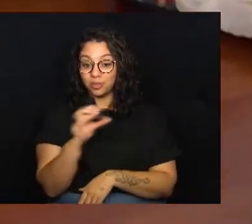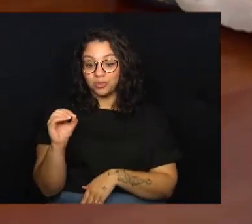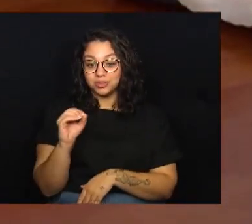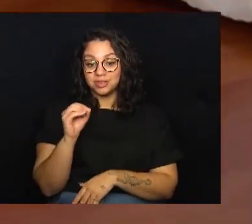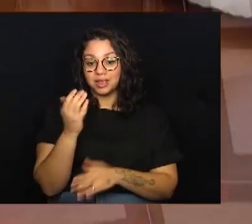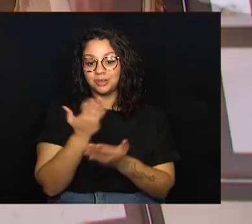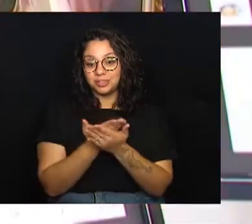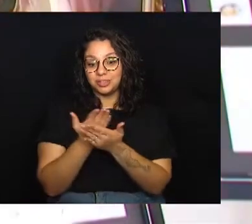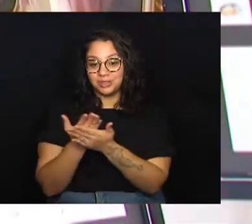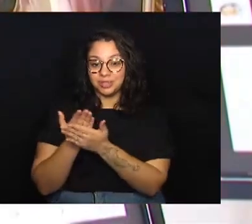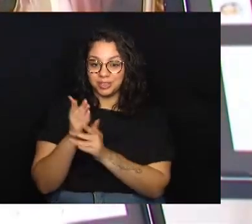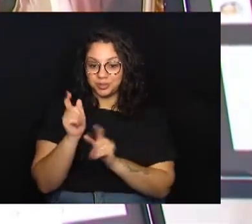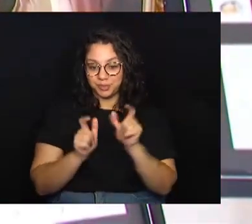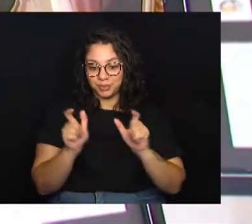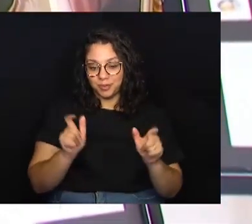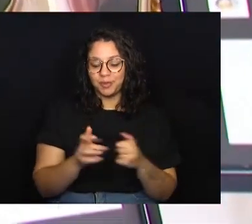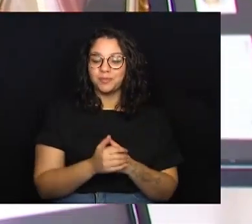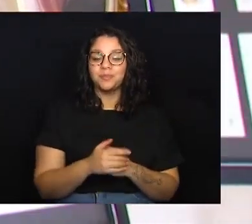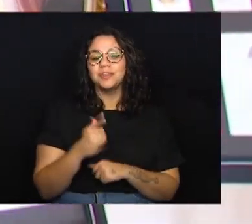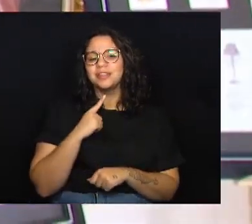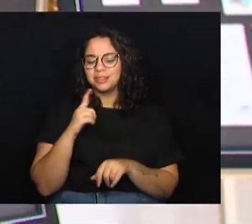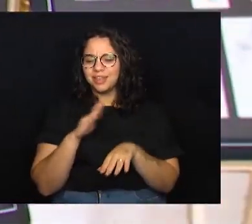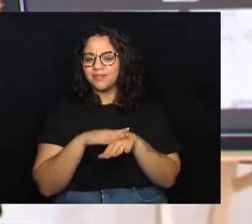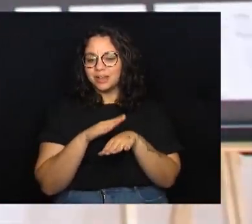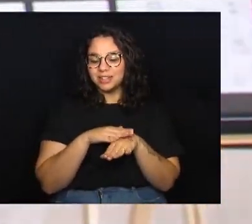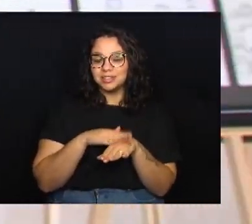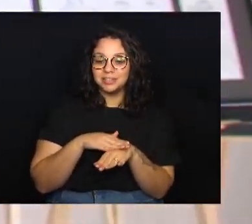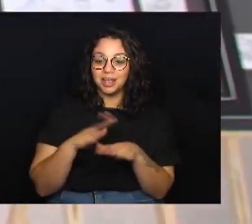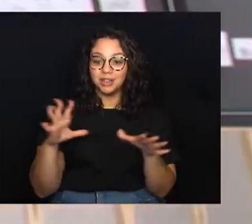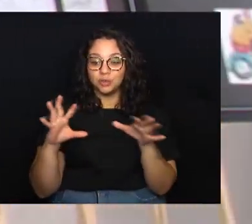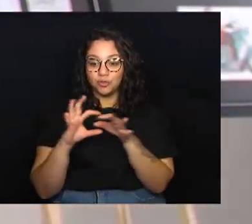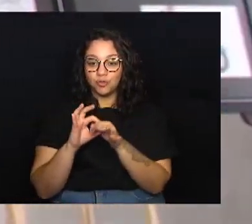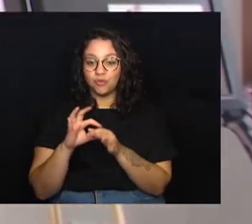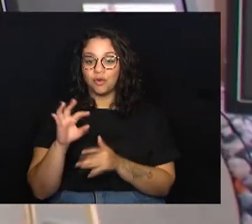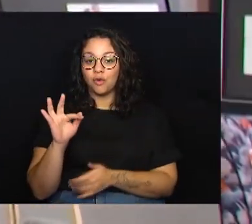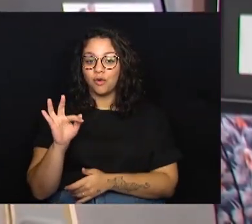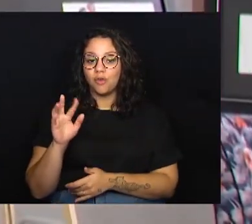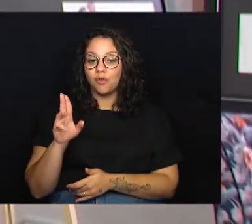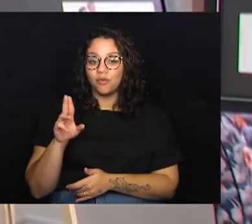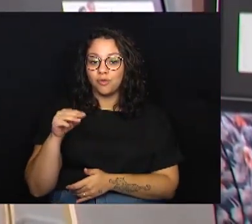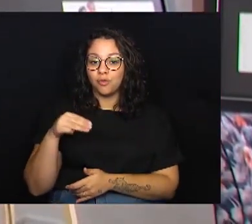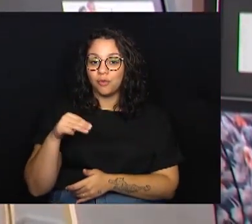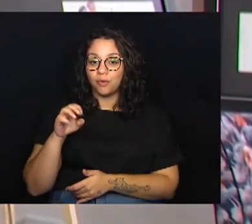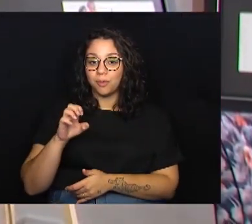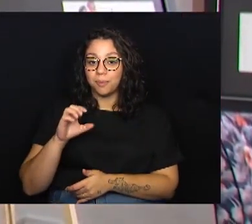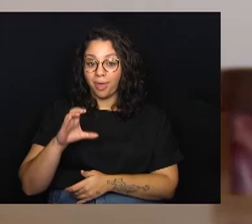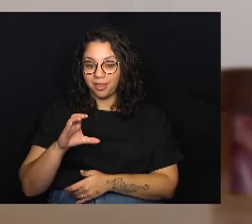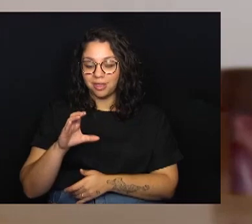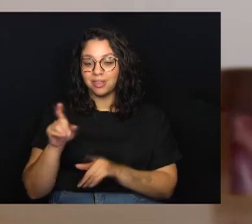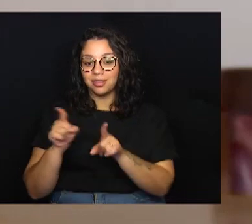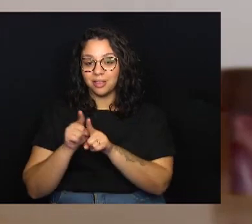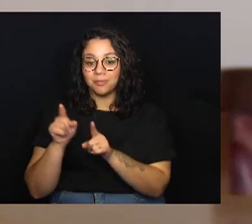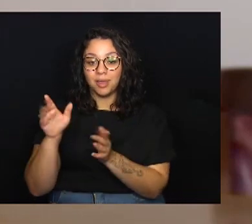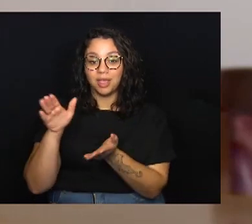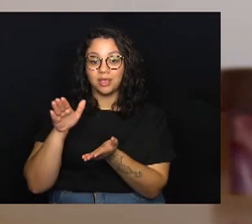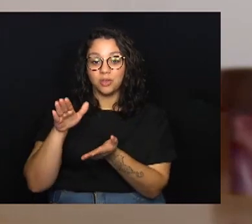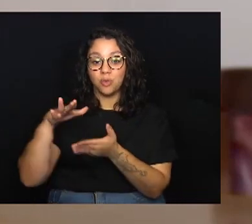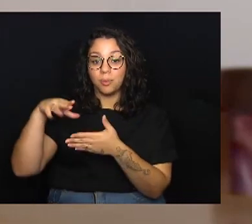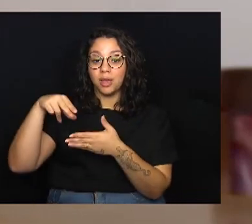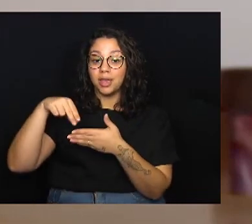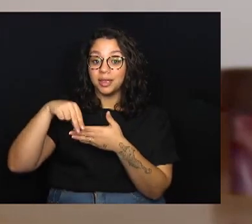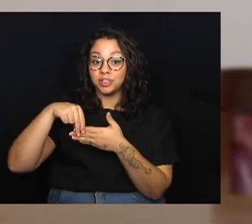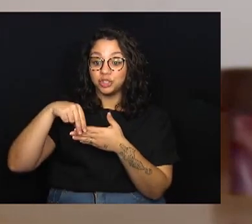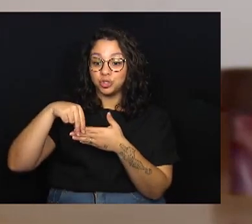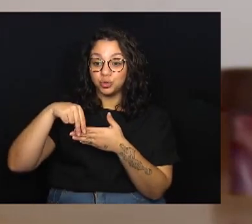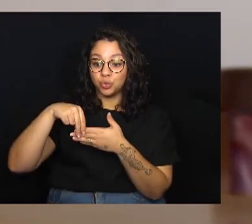estudantes. Nós estamos realizando aí, envolvendo com a FUMEC, uma editora de Americana, um trabalho Como Nasce